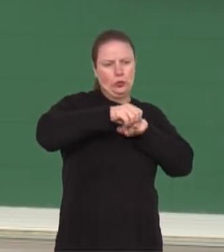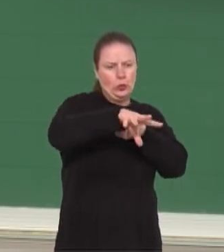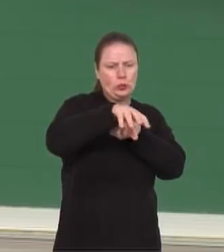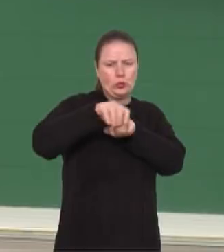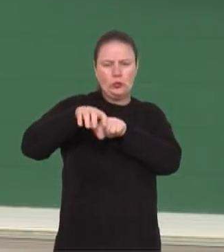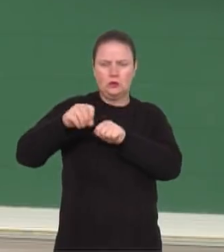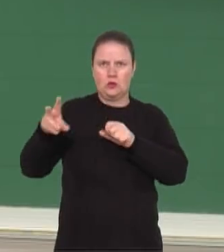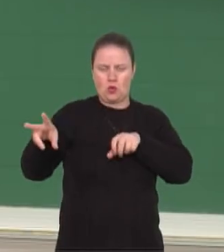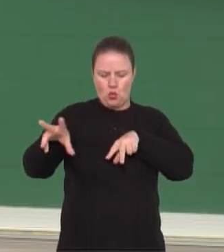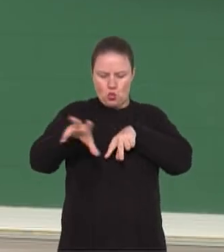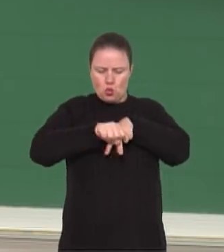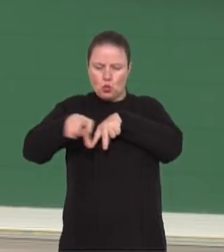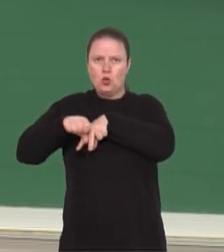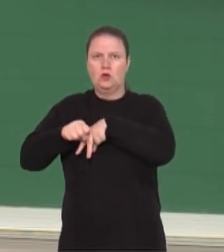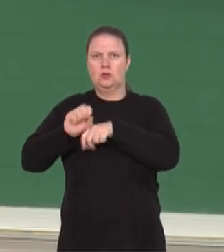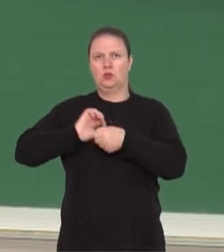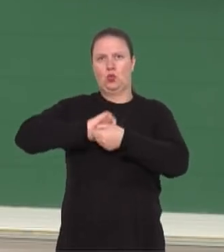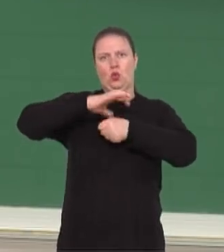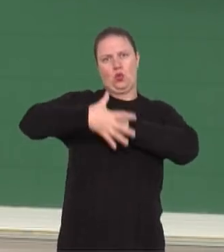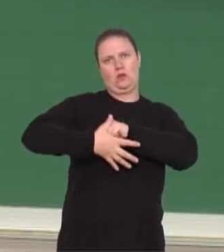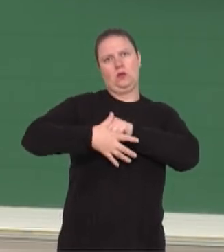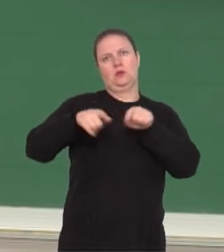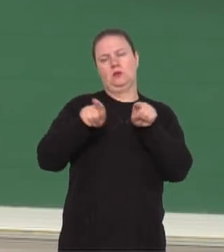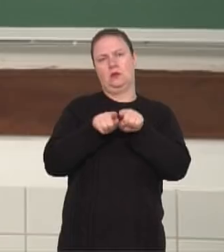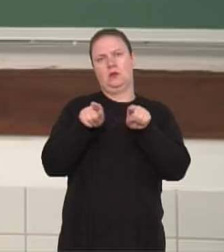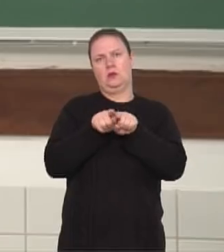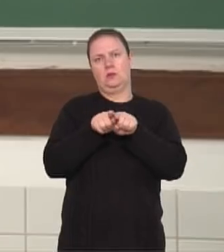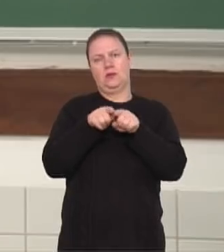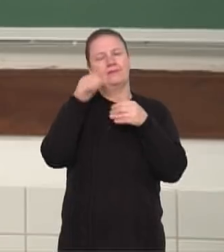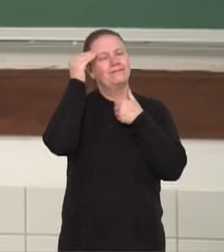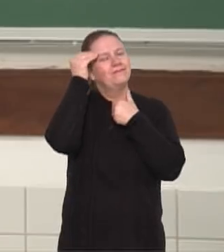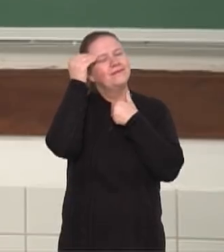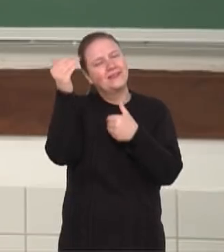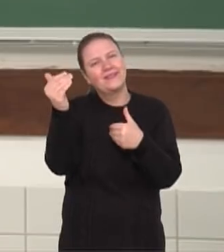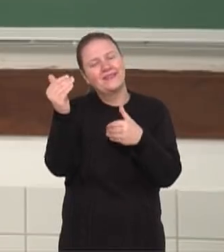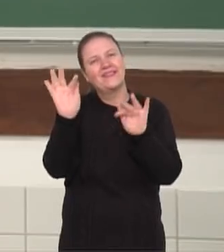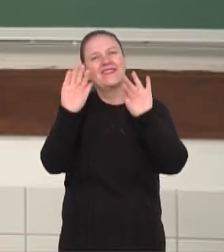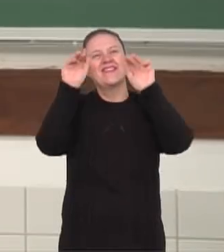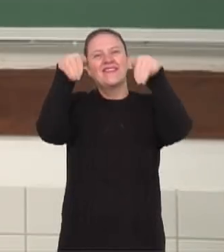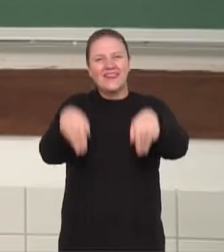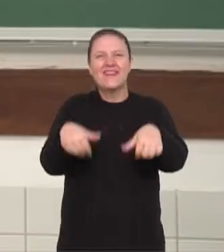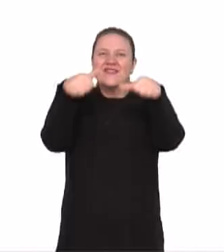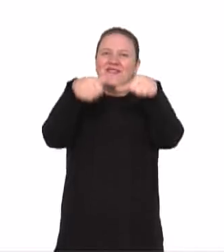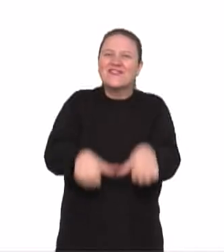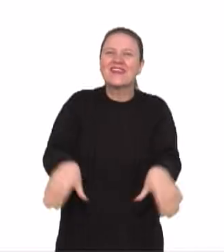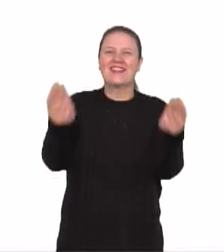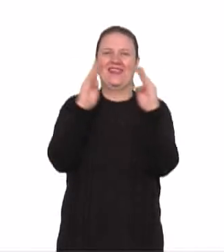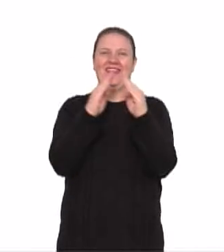Covid-19, ok? Então, gratidão e fiquem em casa.